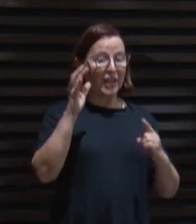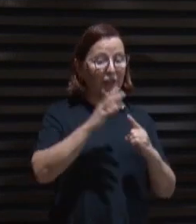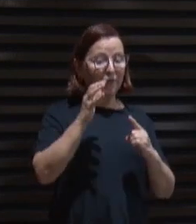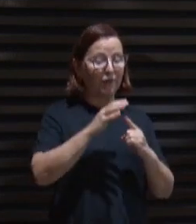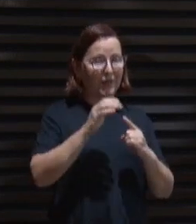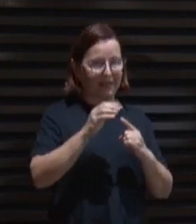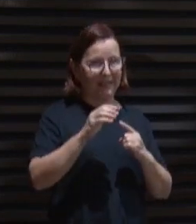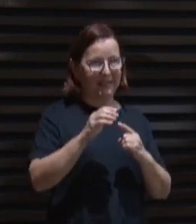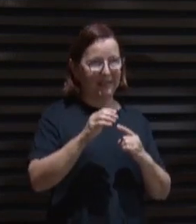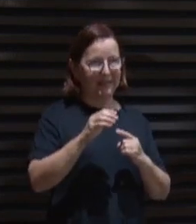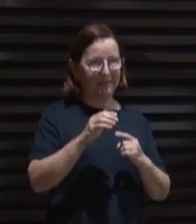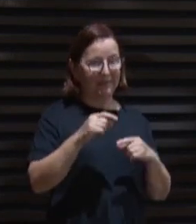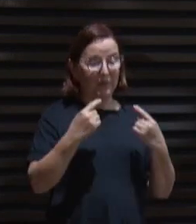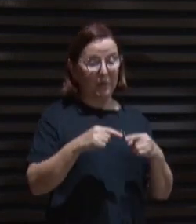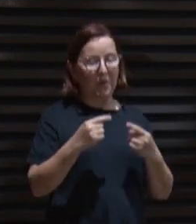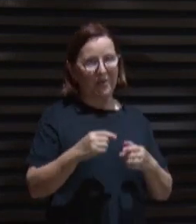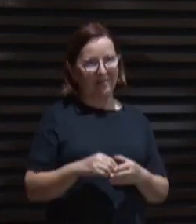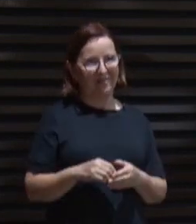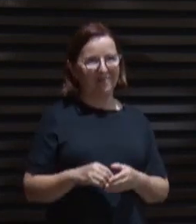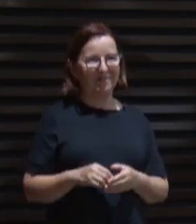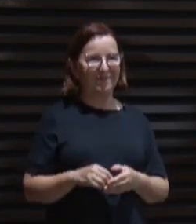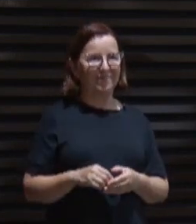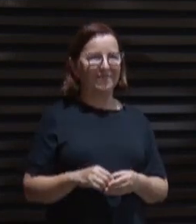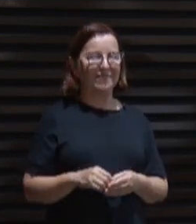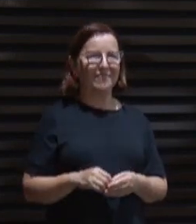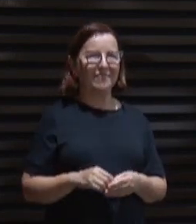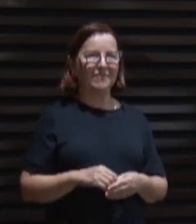Quem é que está por trás desse projeto?